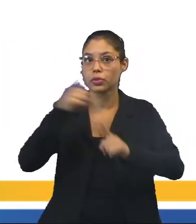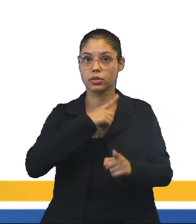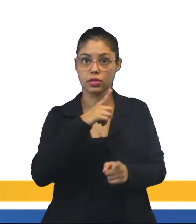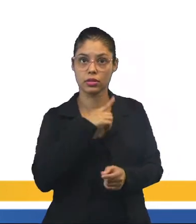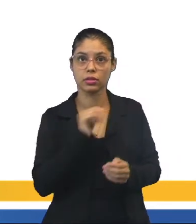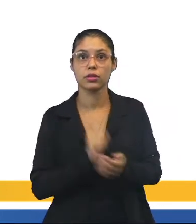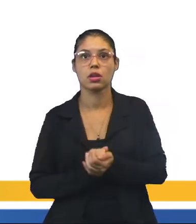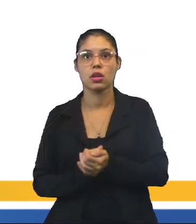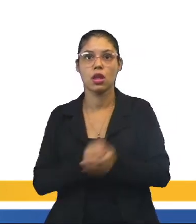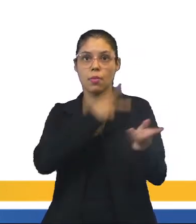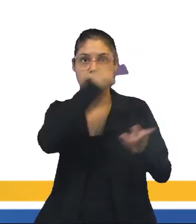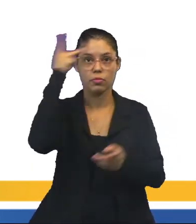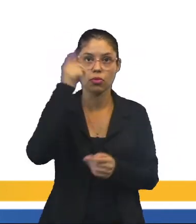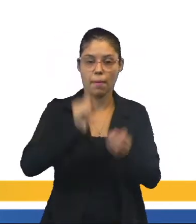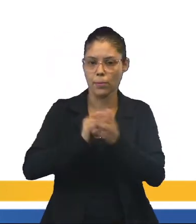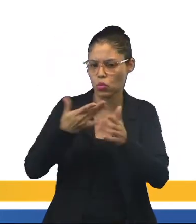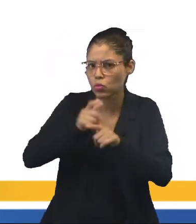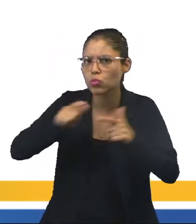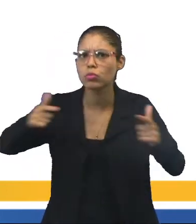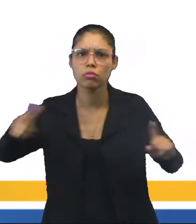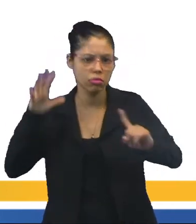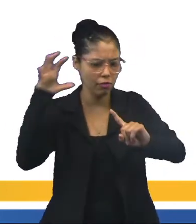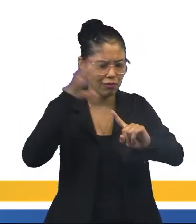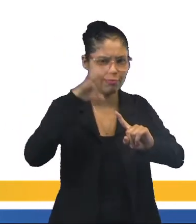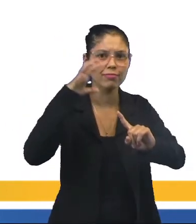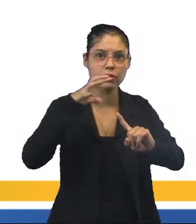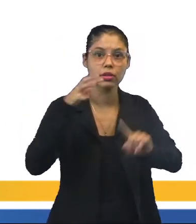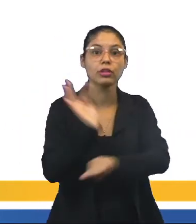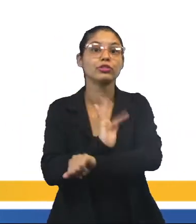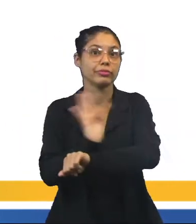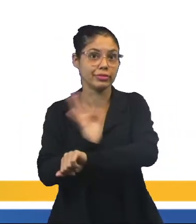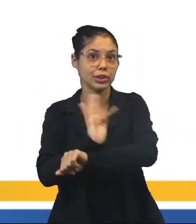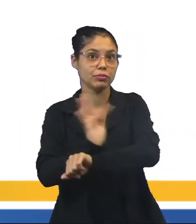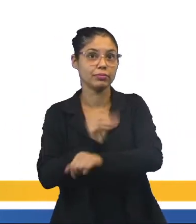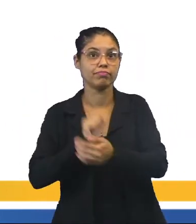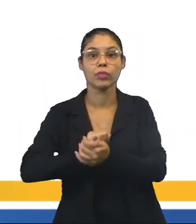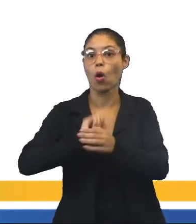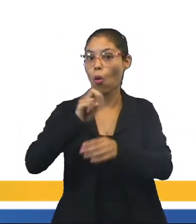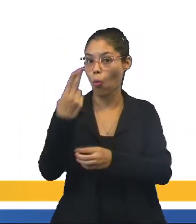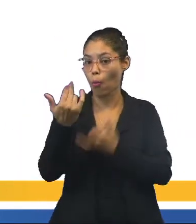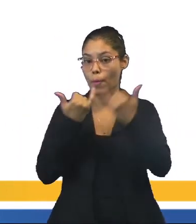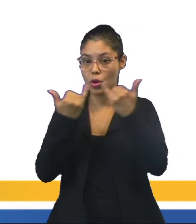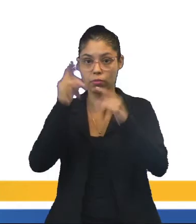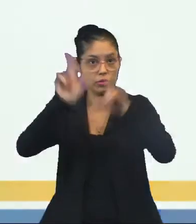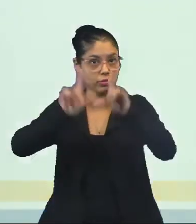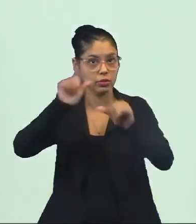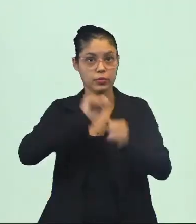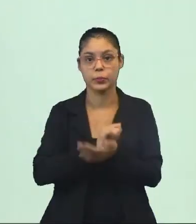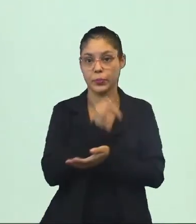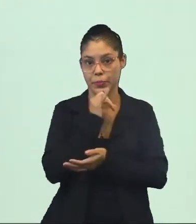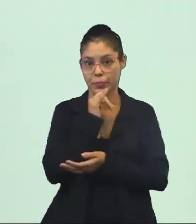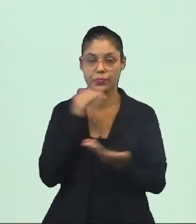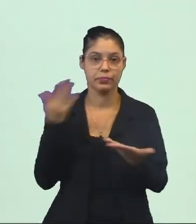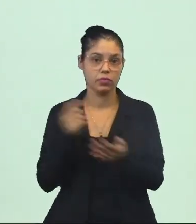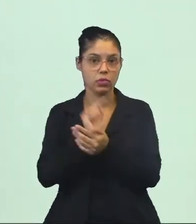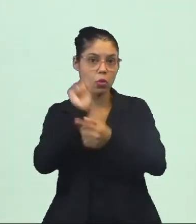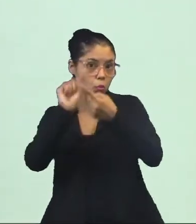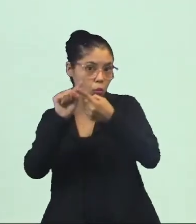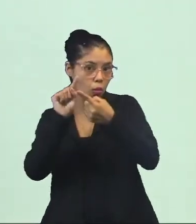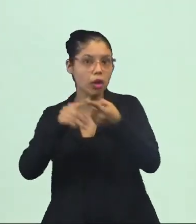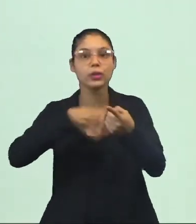sobre as pessoas é muito maior que a de filmes ou programas de televisão, por exemplo. Então, um